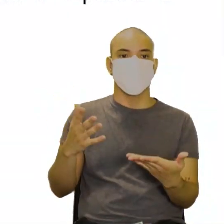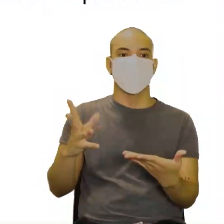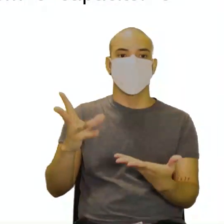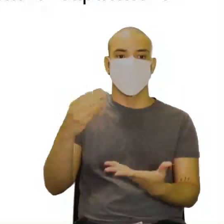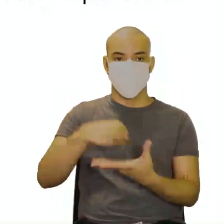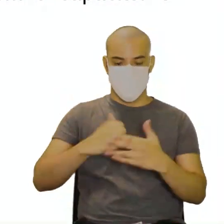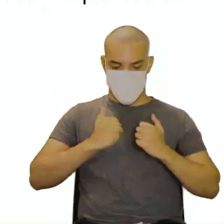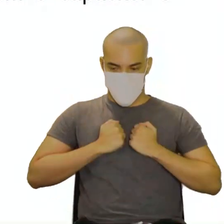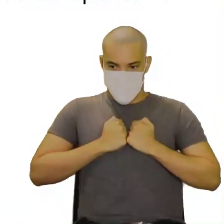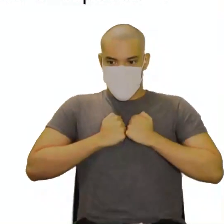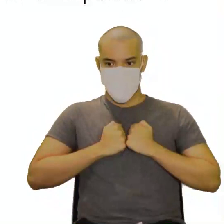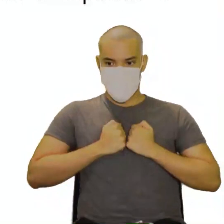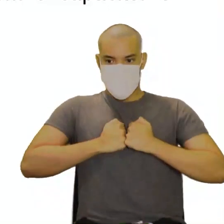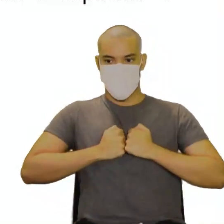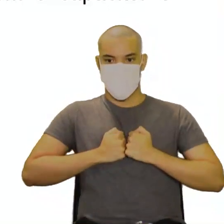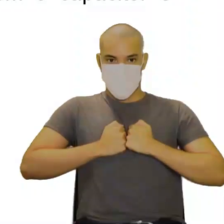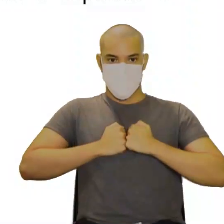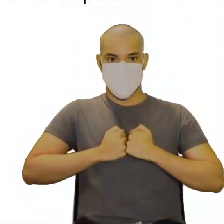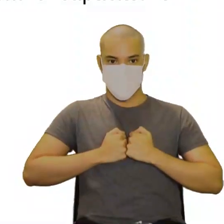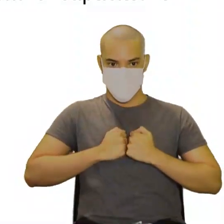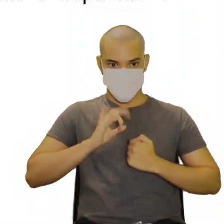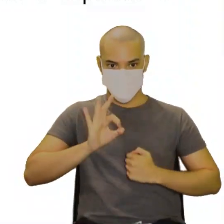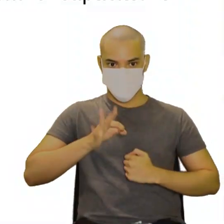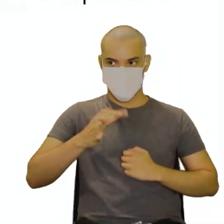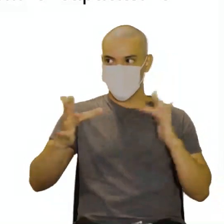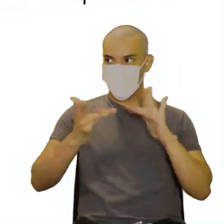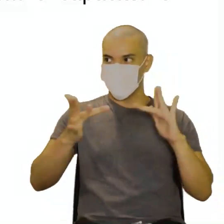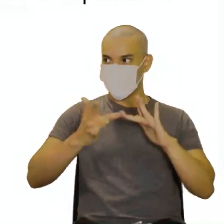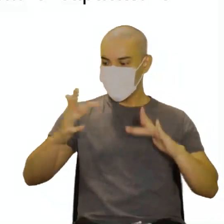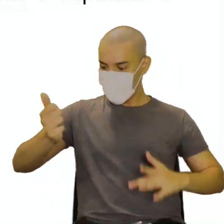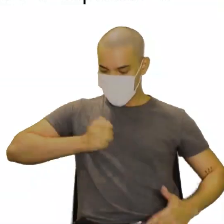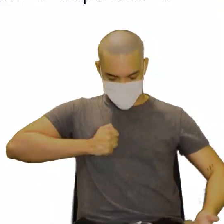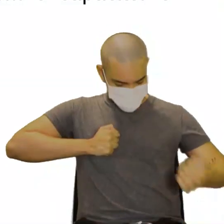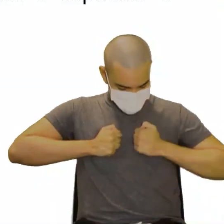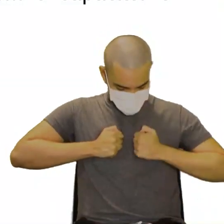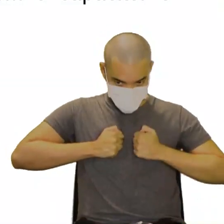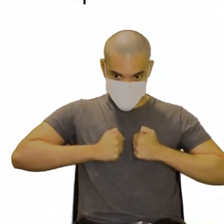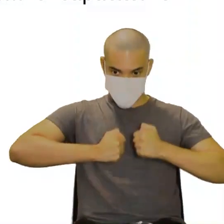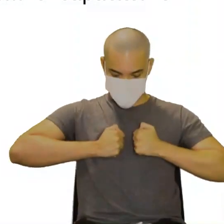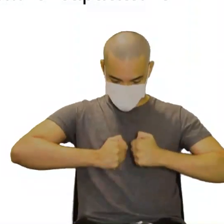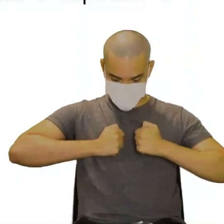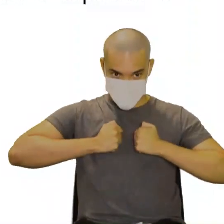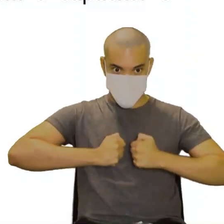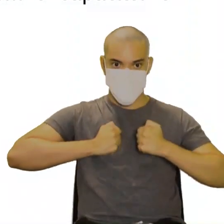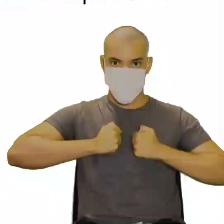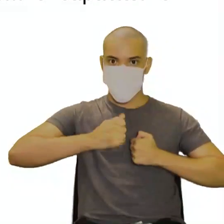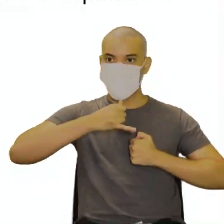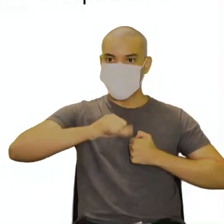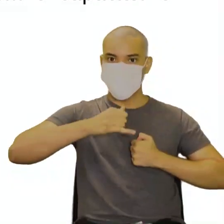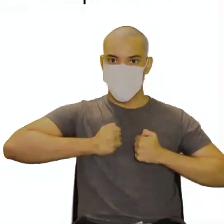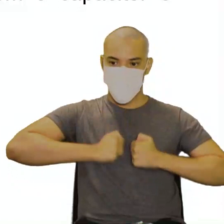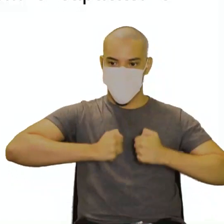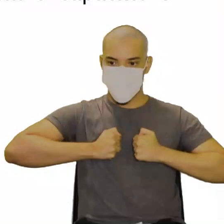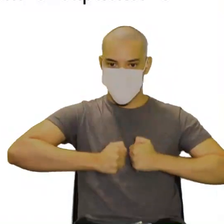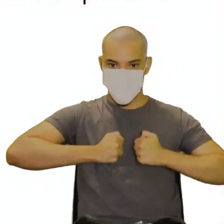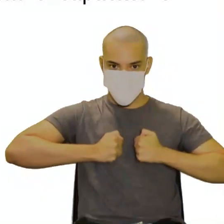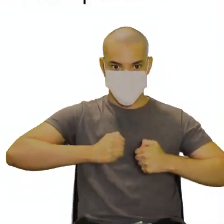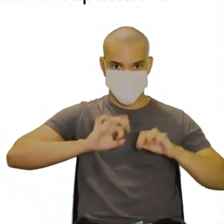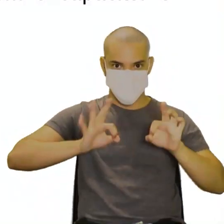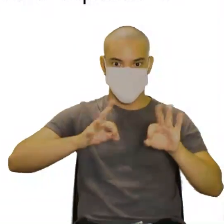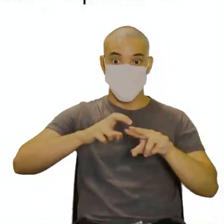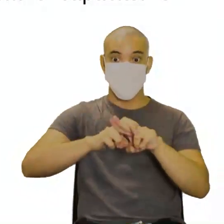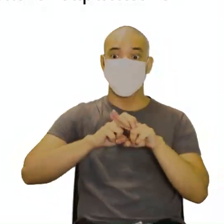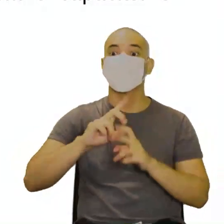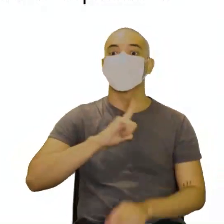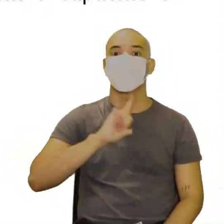no peito da pessoa, né? Inserido não, é colocado em contato e você descarrega aquilo, certo? Então, eu estou